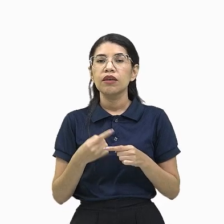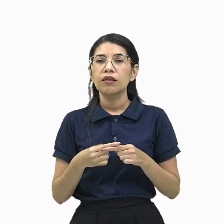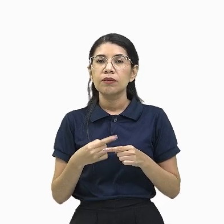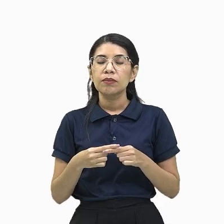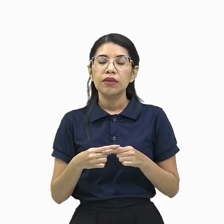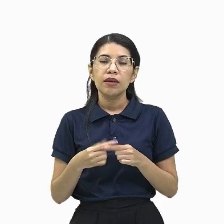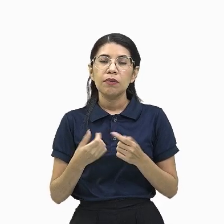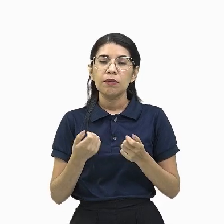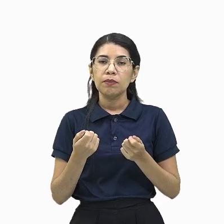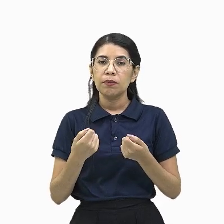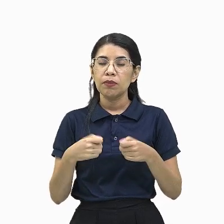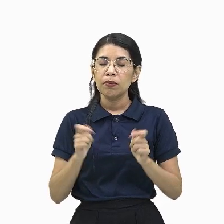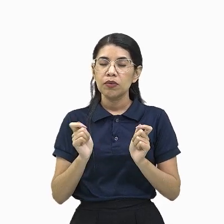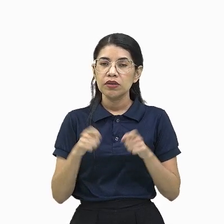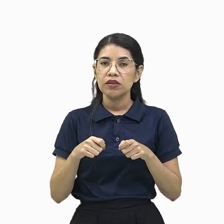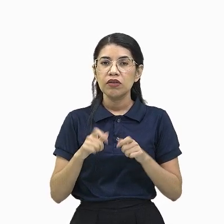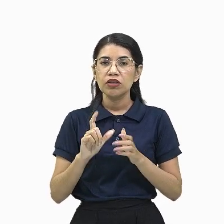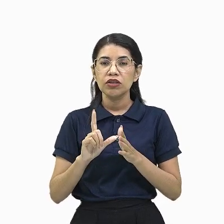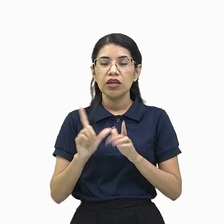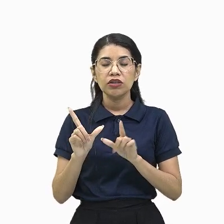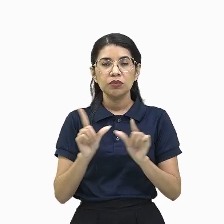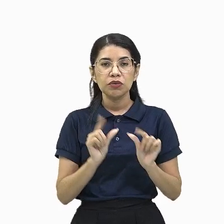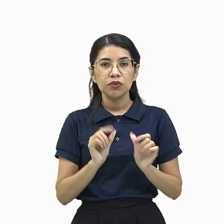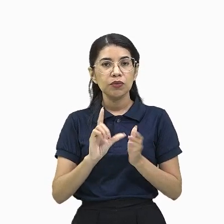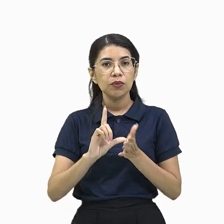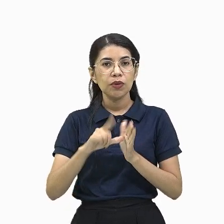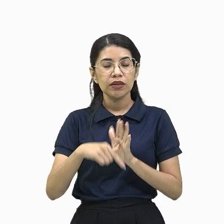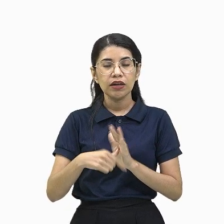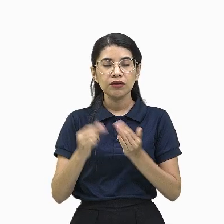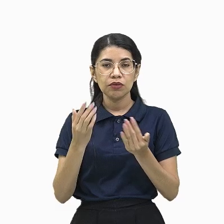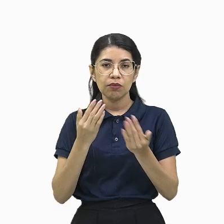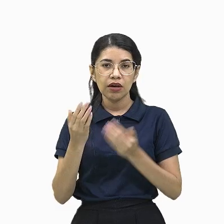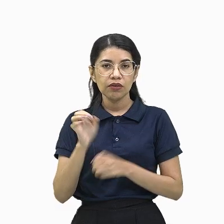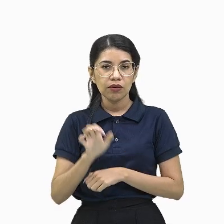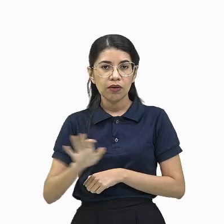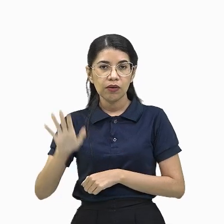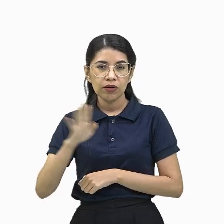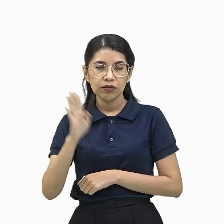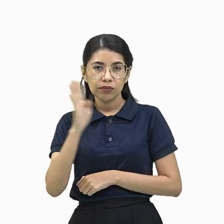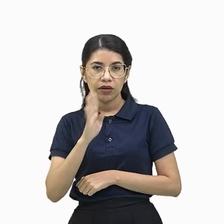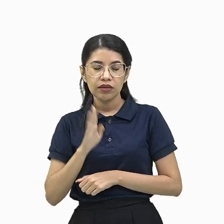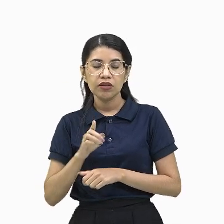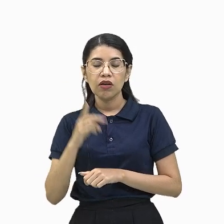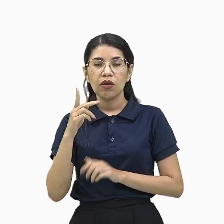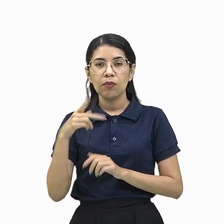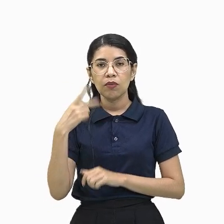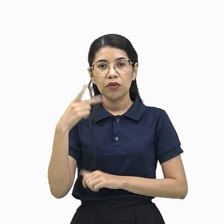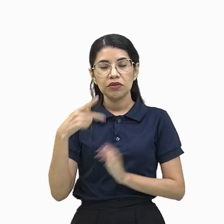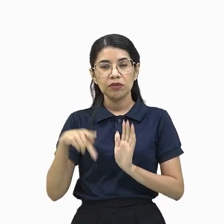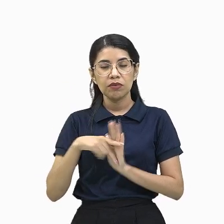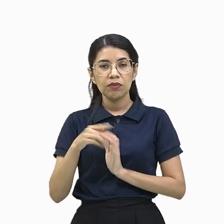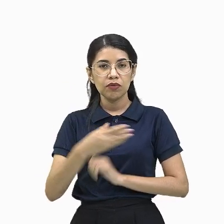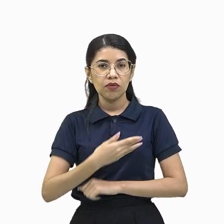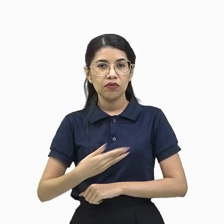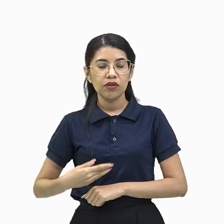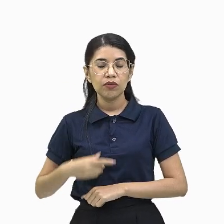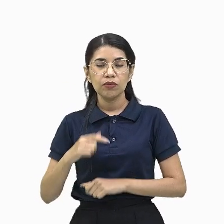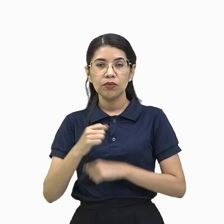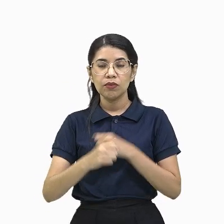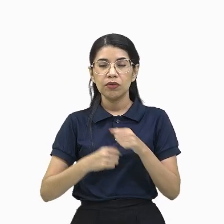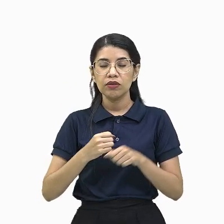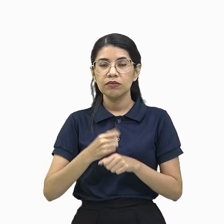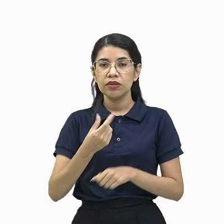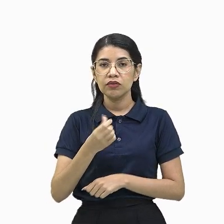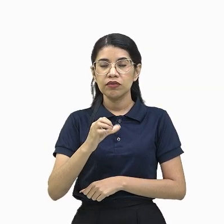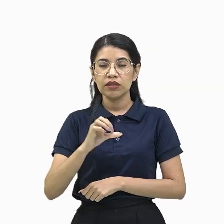para minimizar e eliminar esse atraso, que foi o executor da política do governo do ano de 1966. Algumas